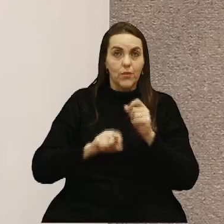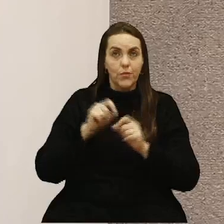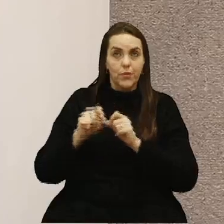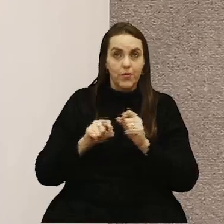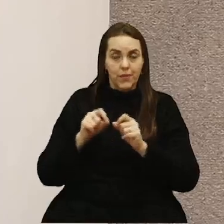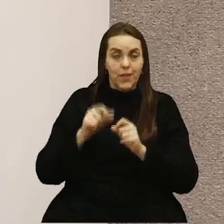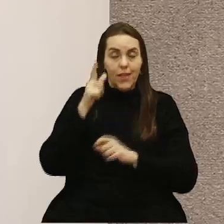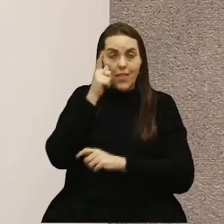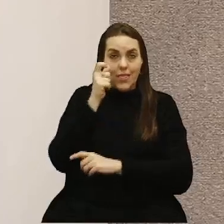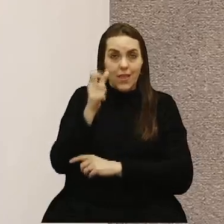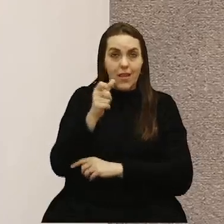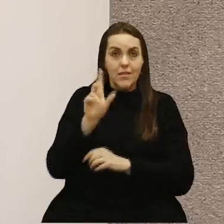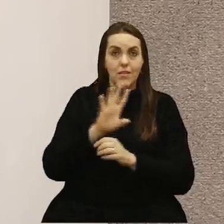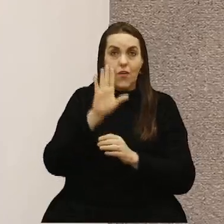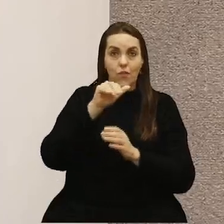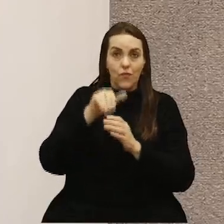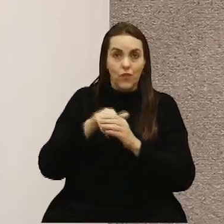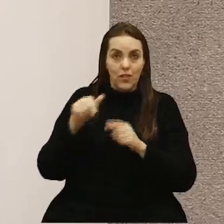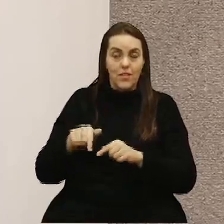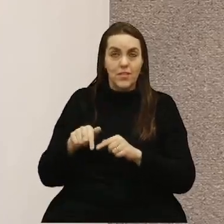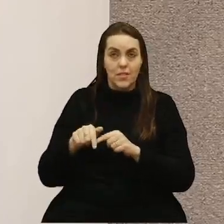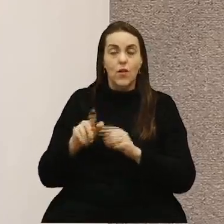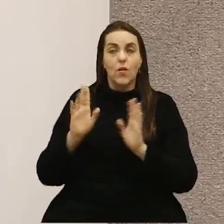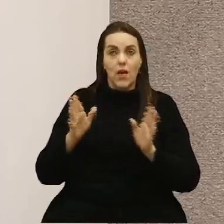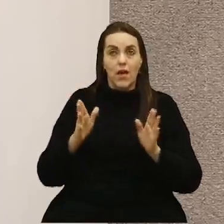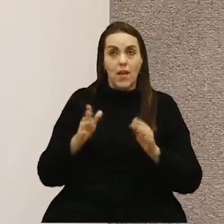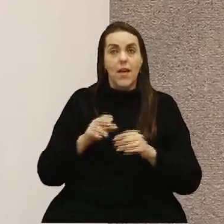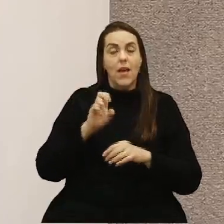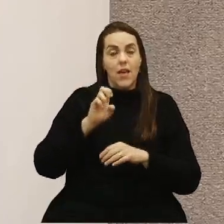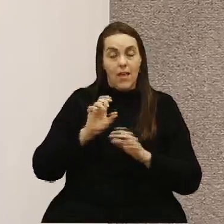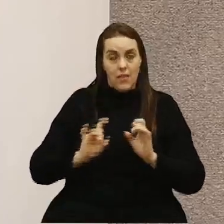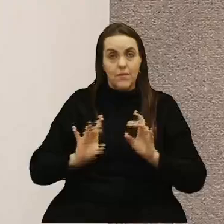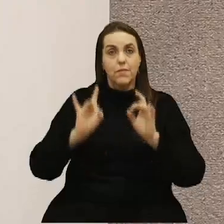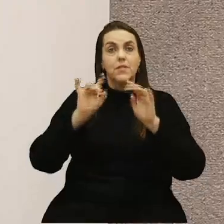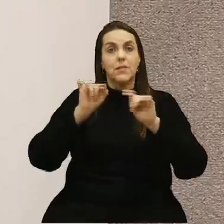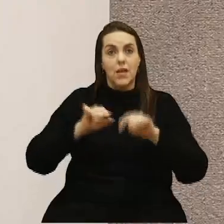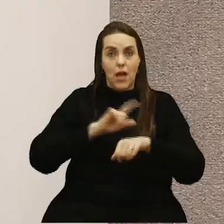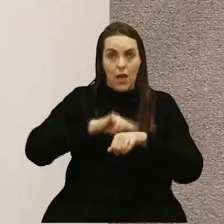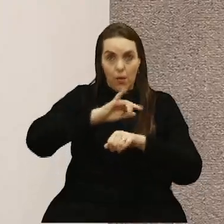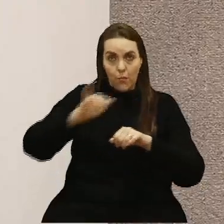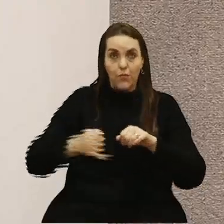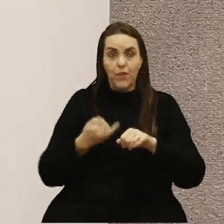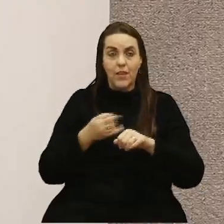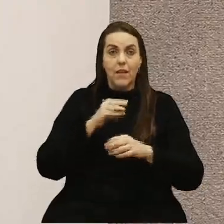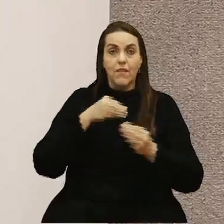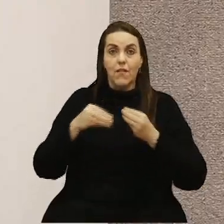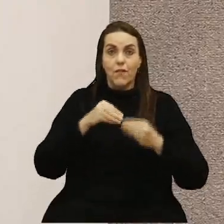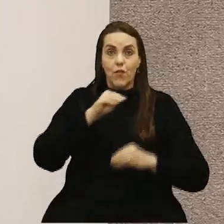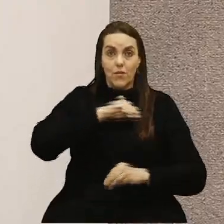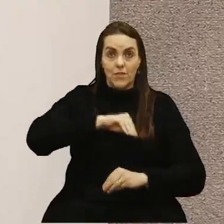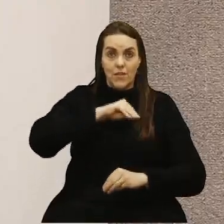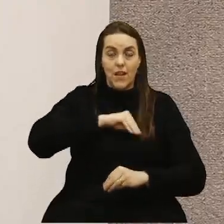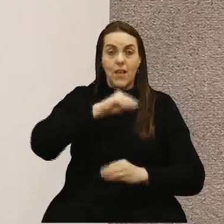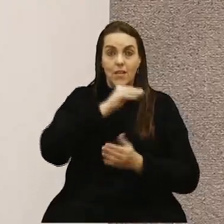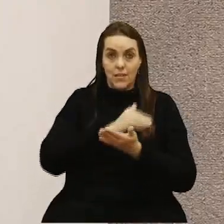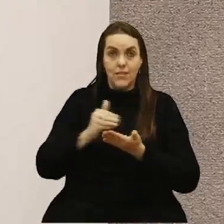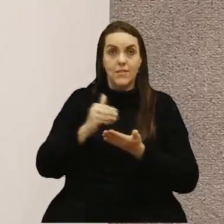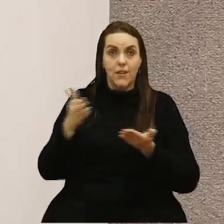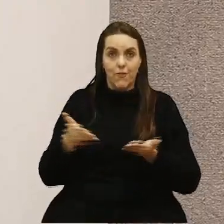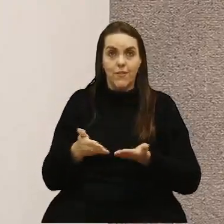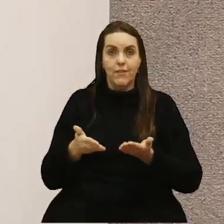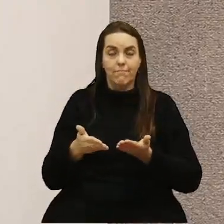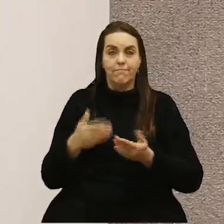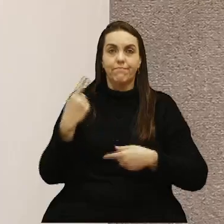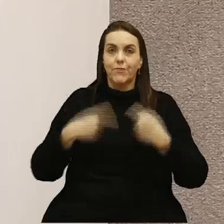essa votação viesse em caráter extraordinário para que pudesse ser aproveitada nesta folha de pagamento que se avizinha. Então, iniciar